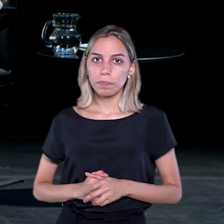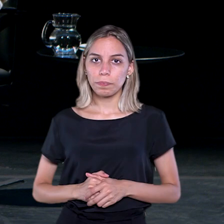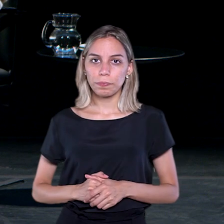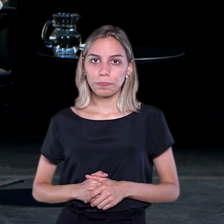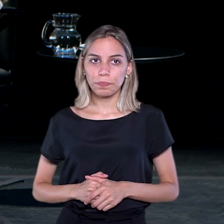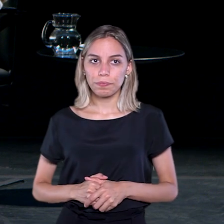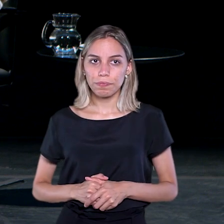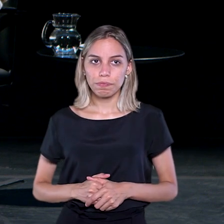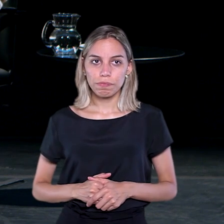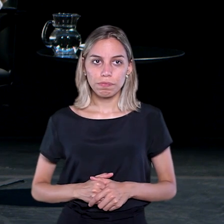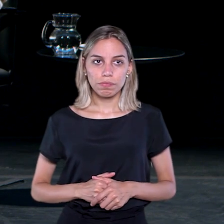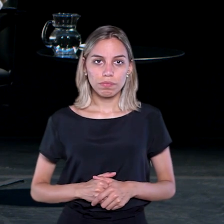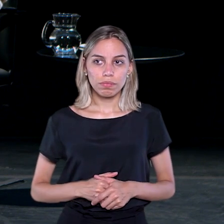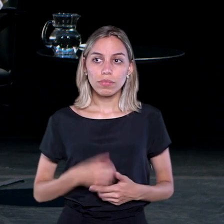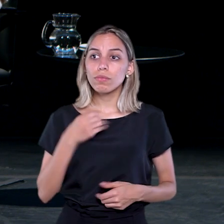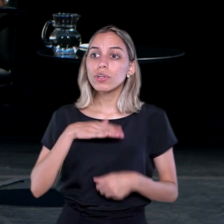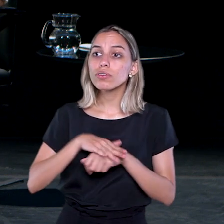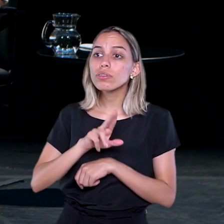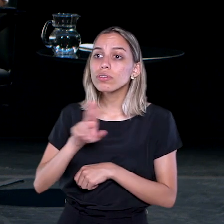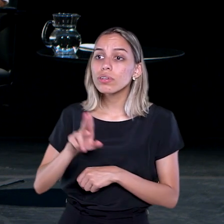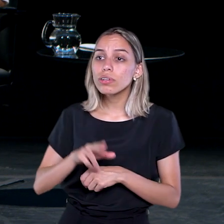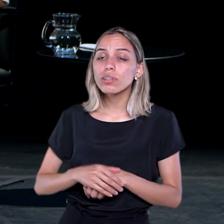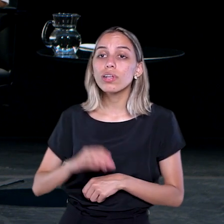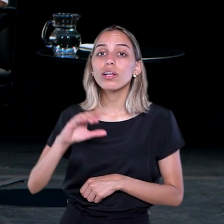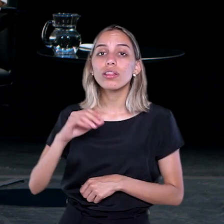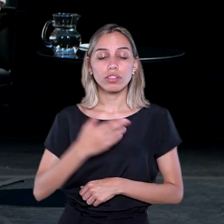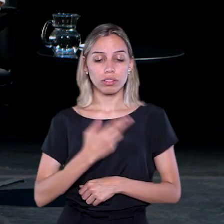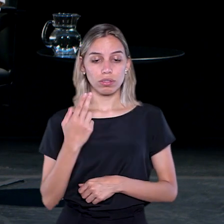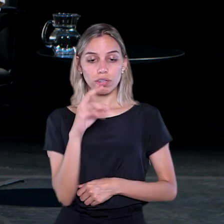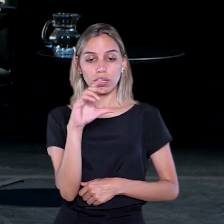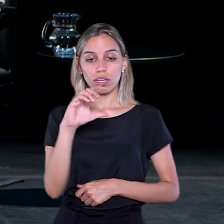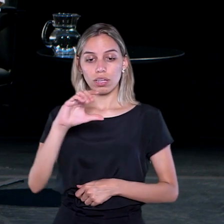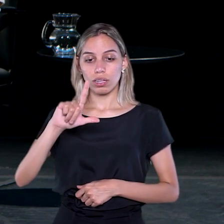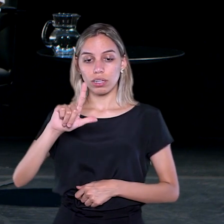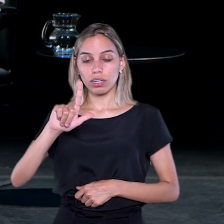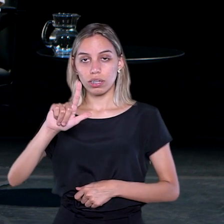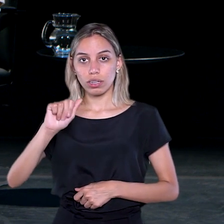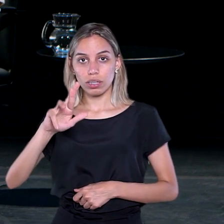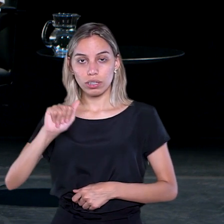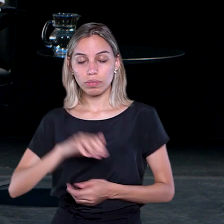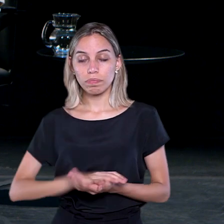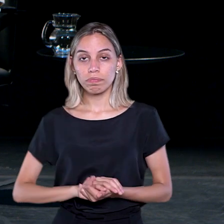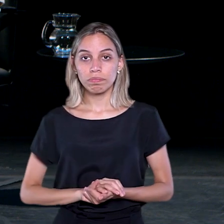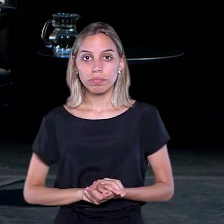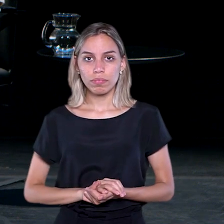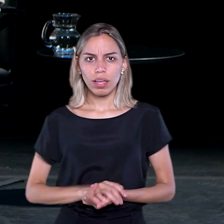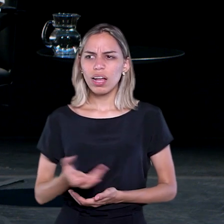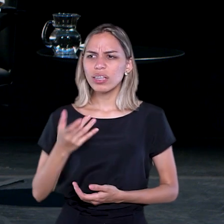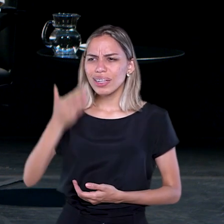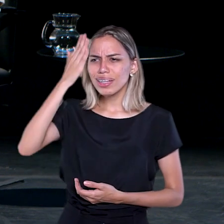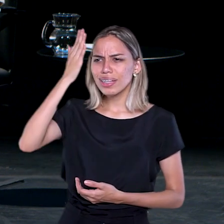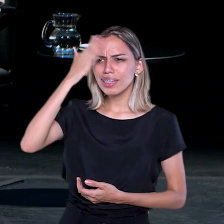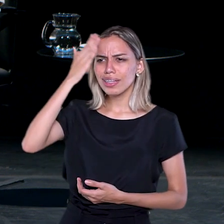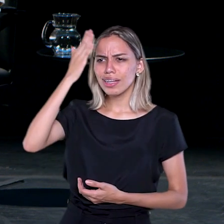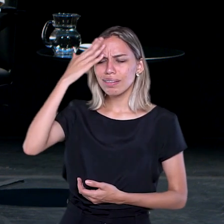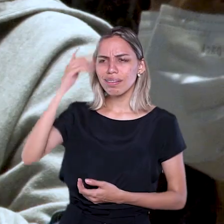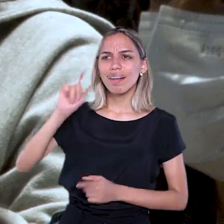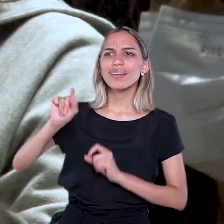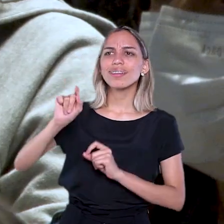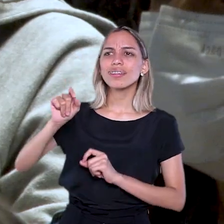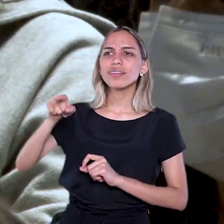nunca vai produzir justiça racial nesse país. Porque a gente quer falar só em justiça, a gente não quer falar em justiça racial. Mas não há como falar em construir